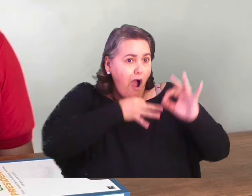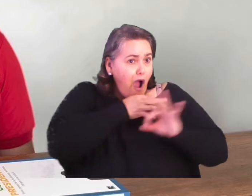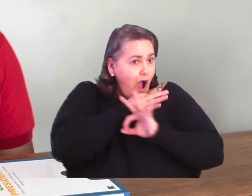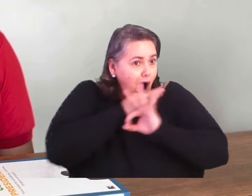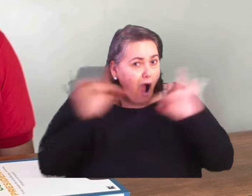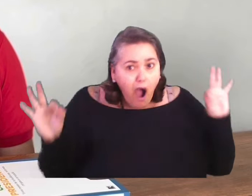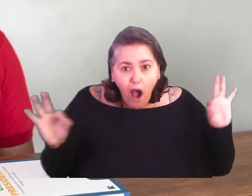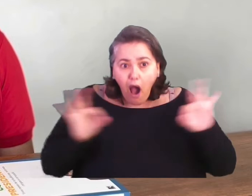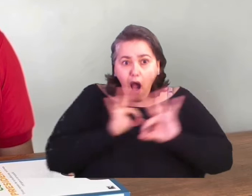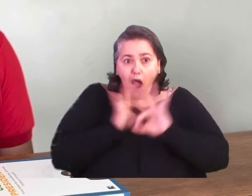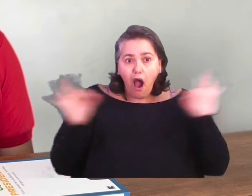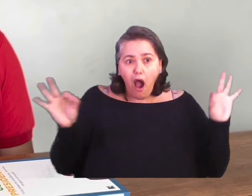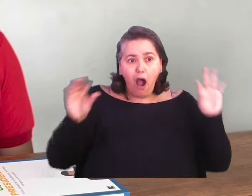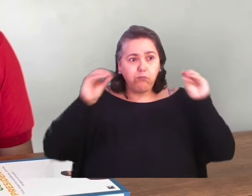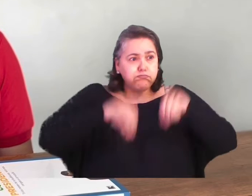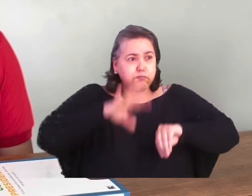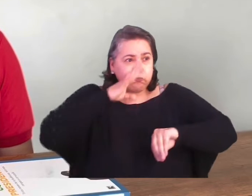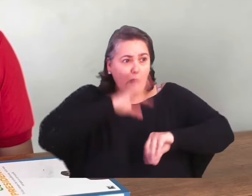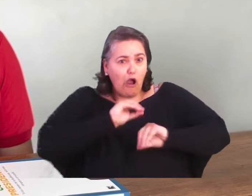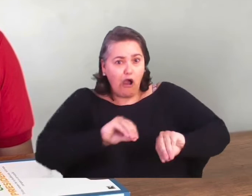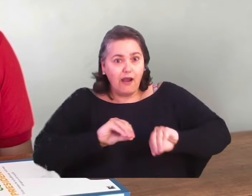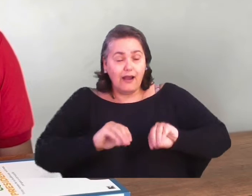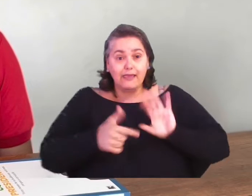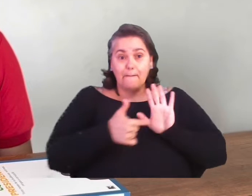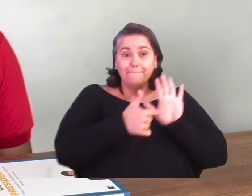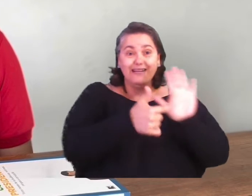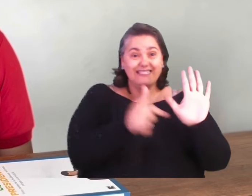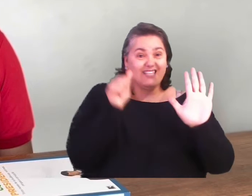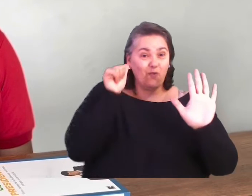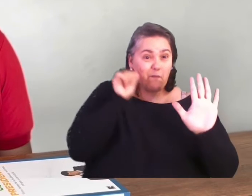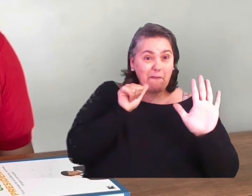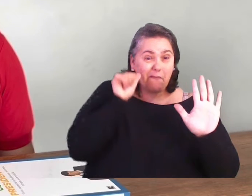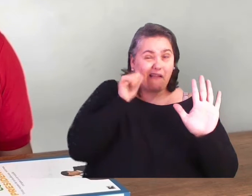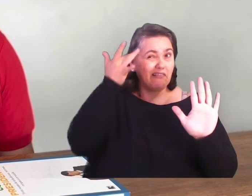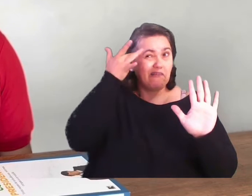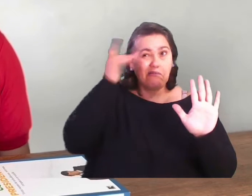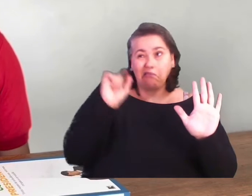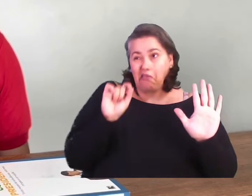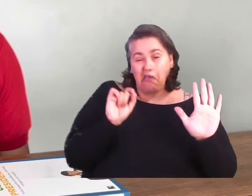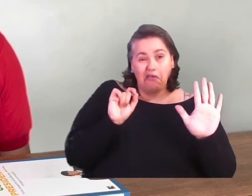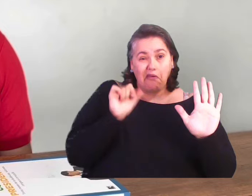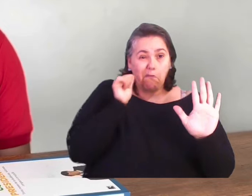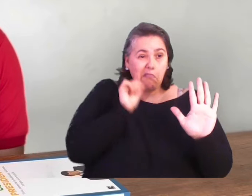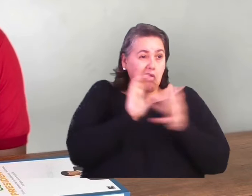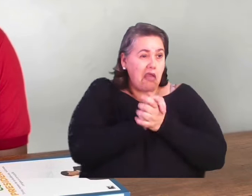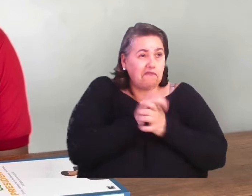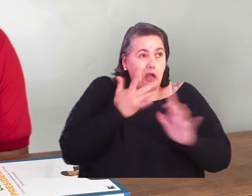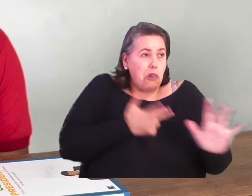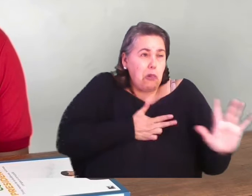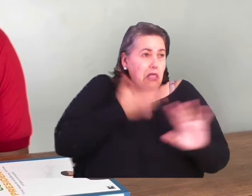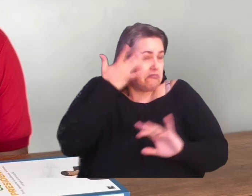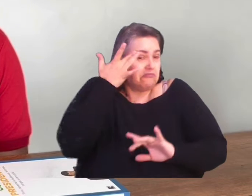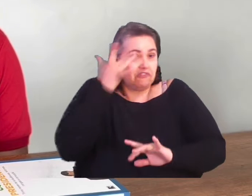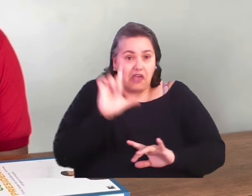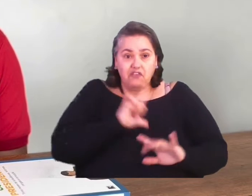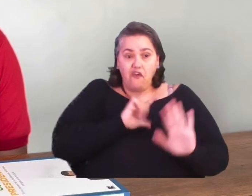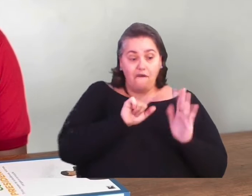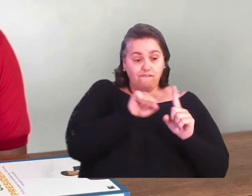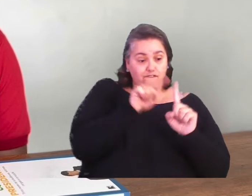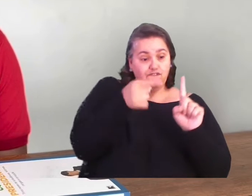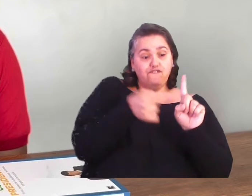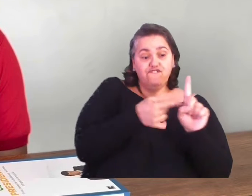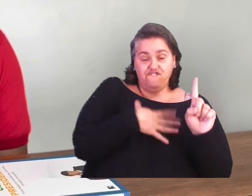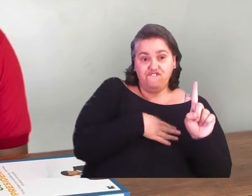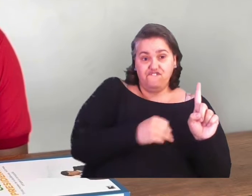tão grande que uma ex-mulher, não sei nem se ex-mulher, mas alguém que teria tido uma filha